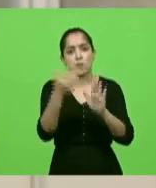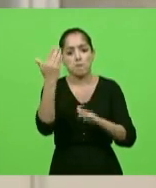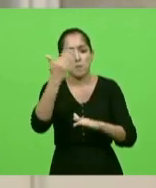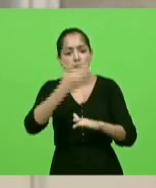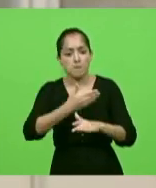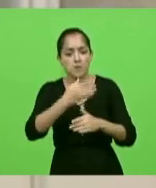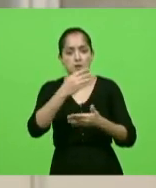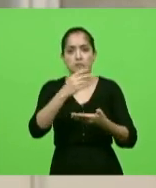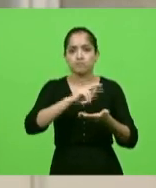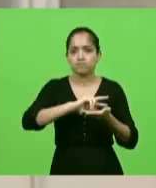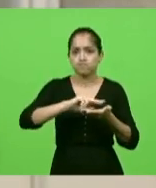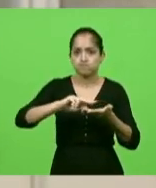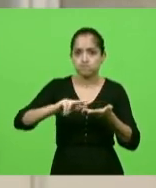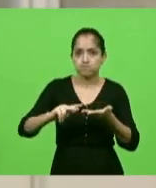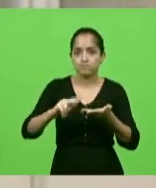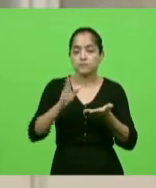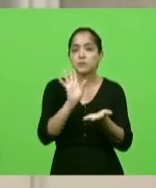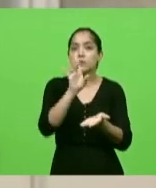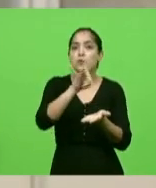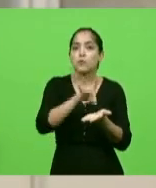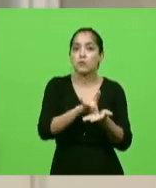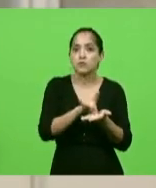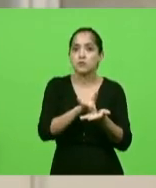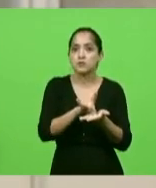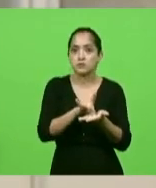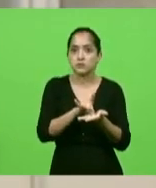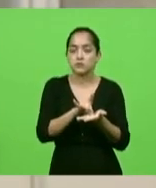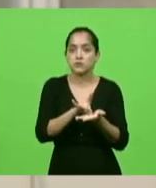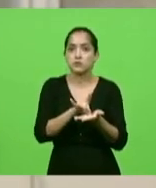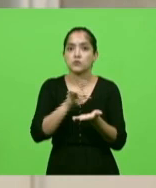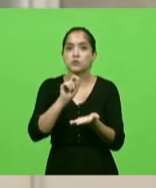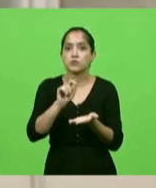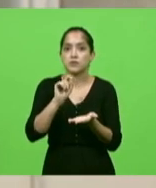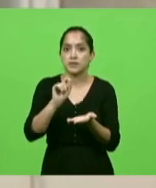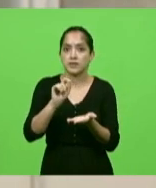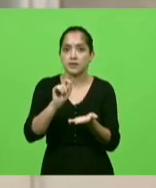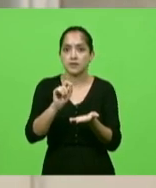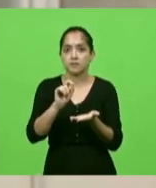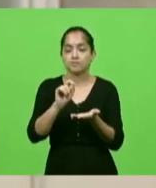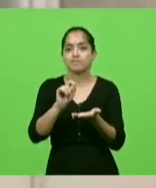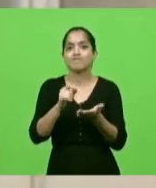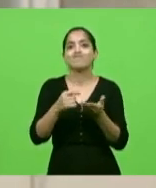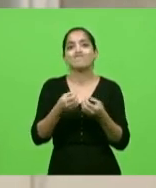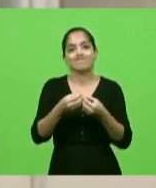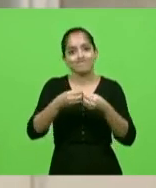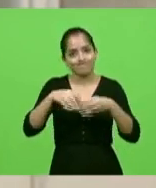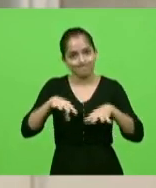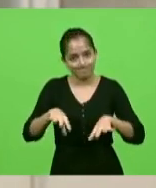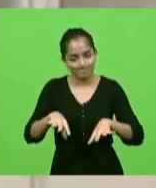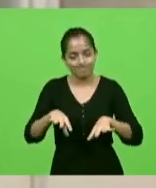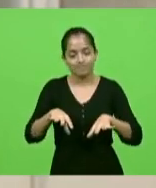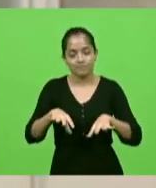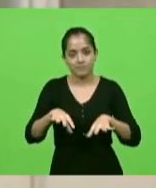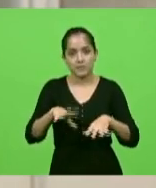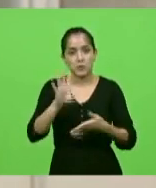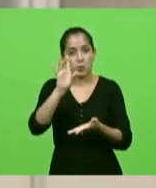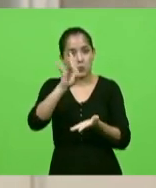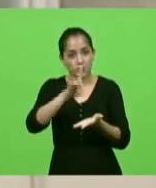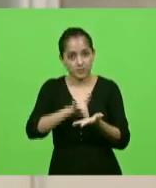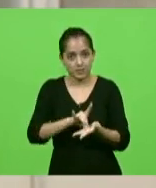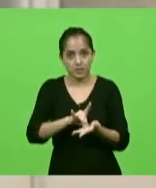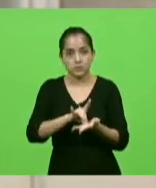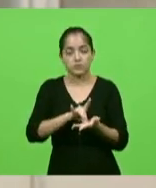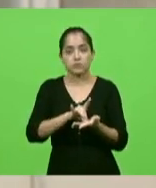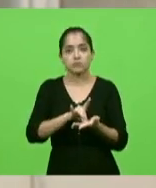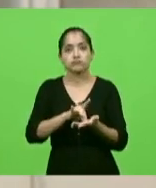perante o estado Santa Catarina concretizou-se no plano fático tornando-se dano patrimonial concreto